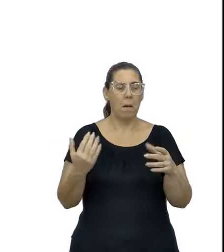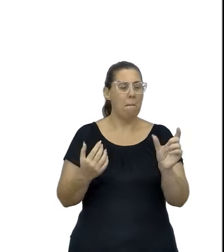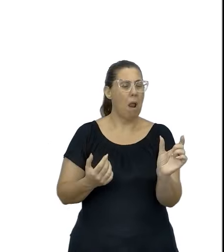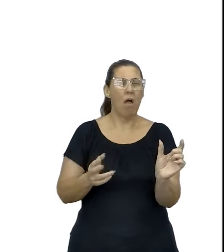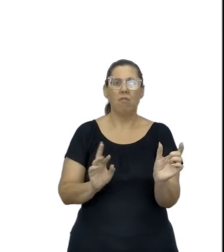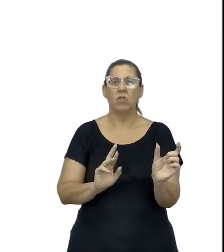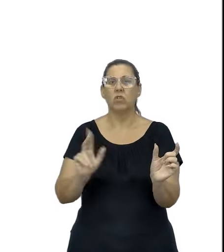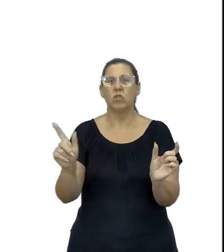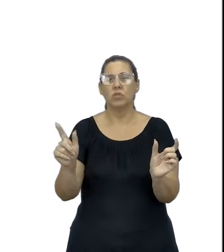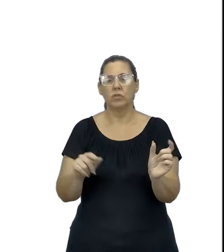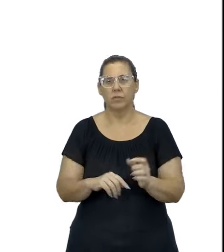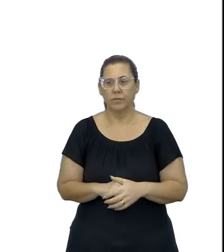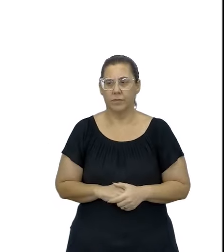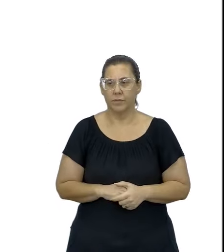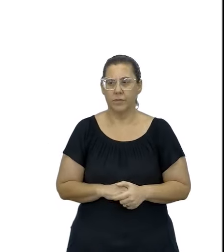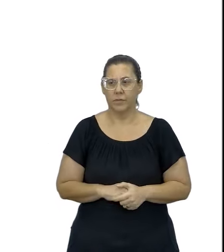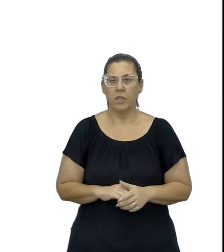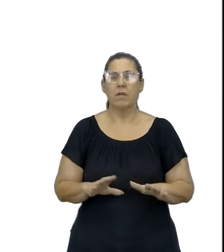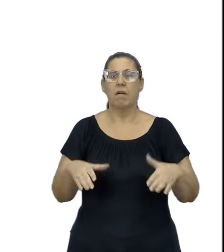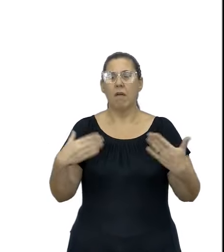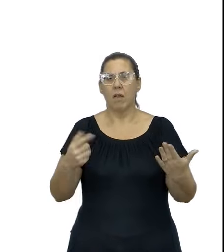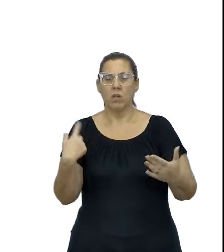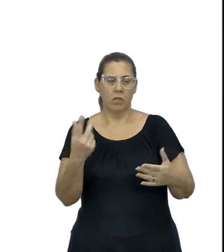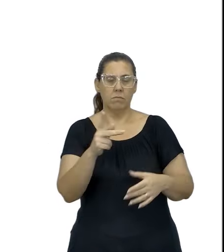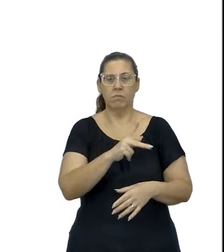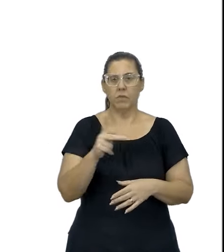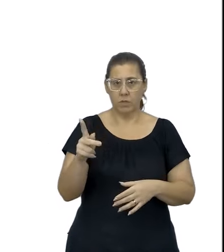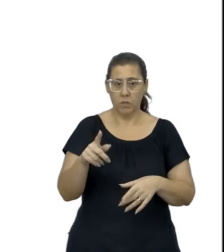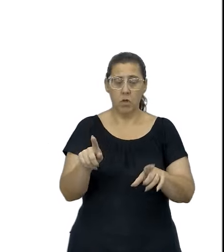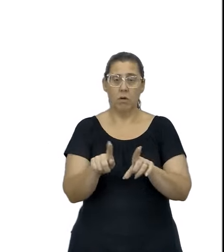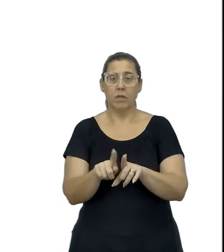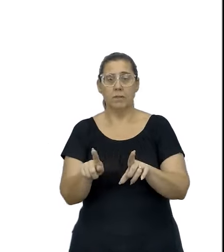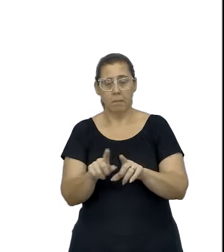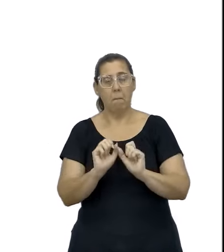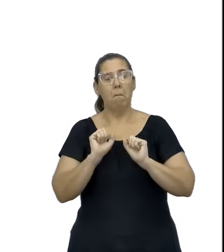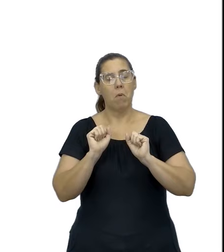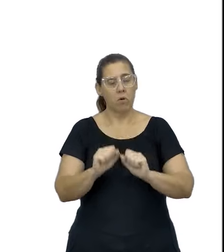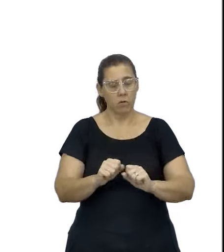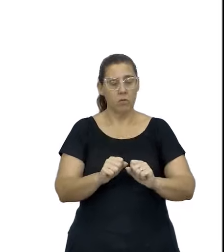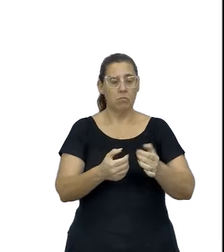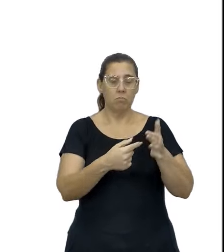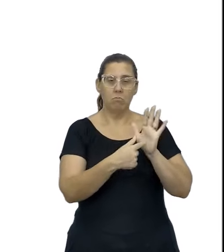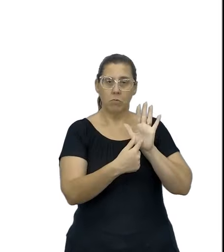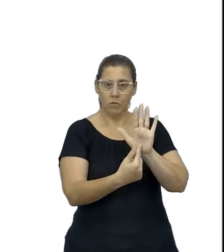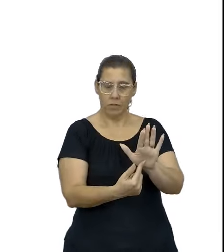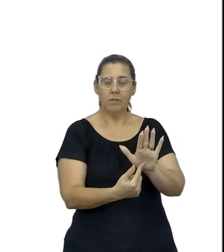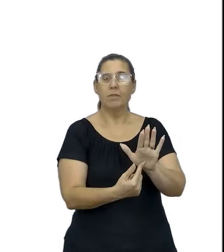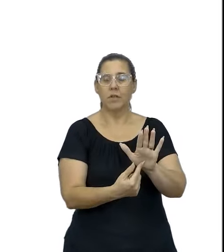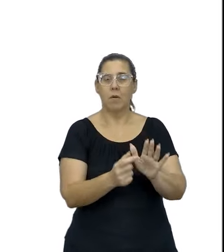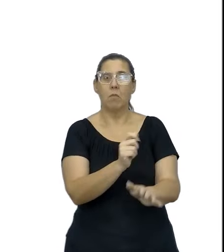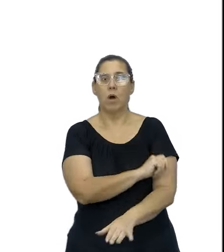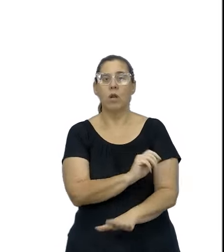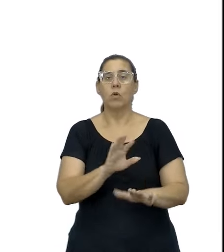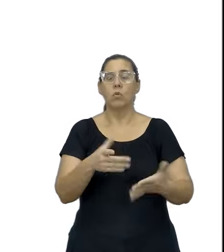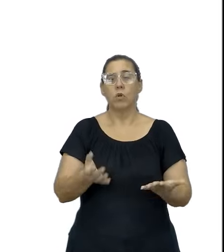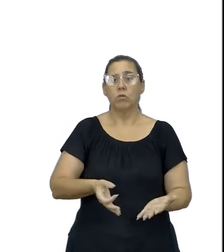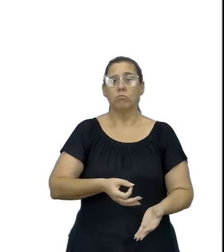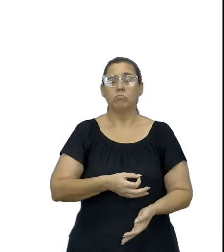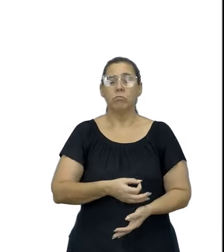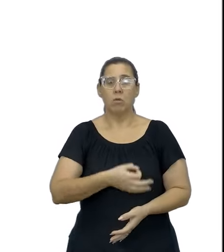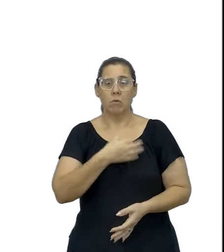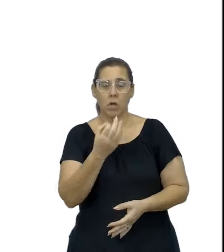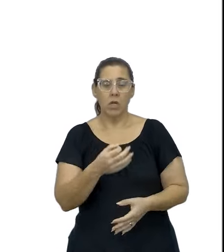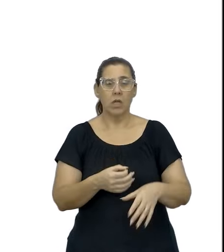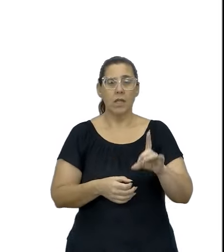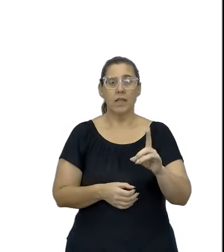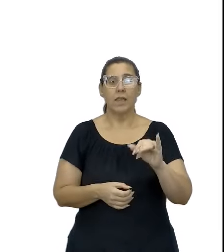diferentes. E é isso que nós, professores e professoras, podemos propor quando sugerimos, por exemplo, que Daiane começa